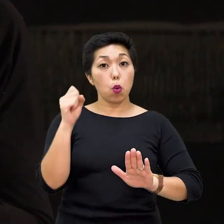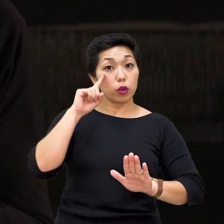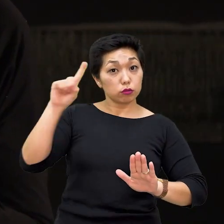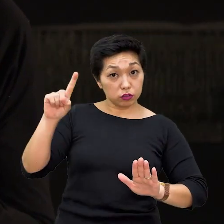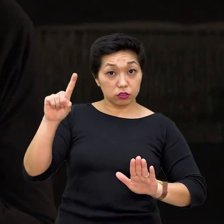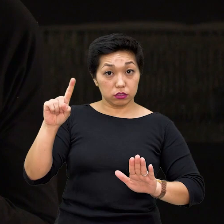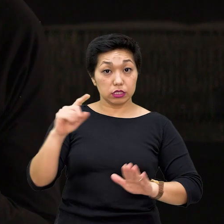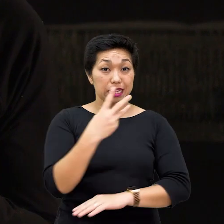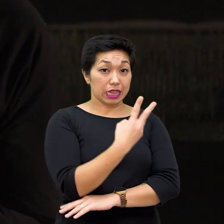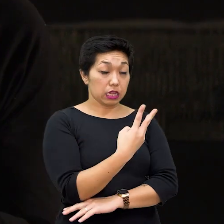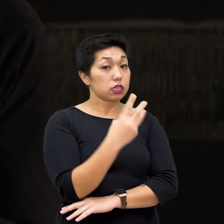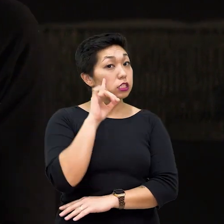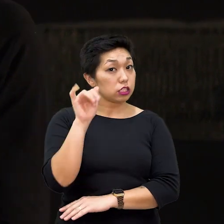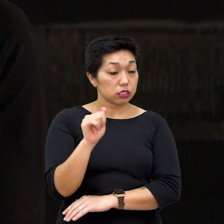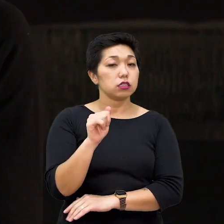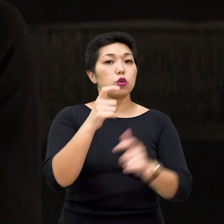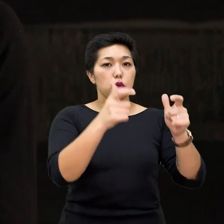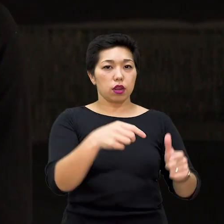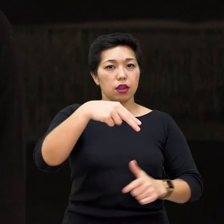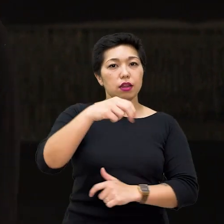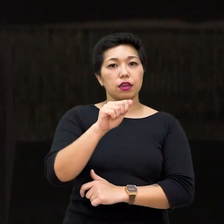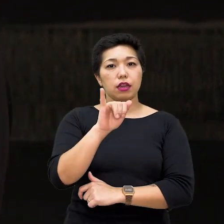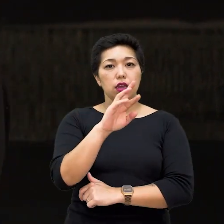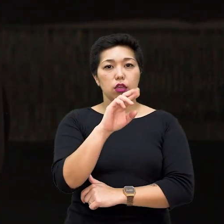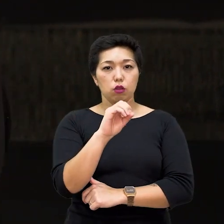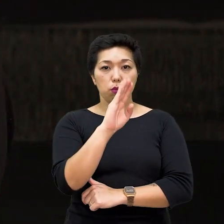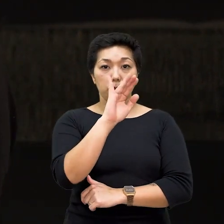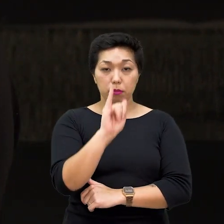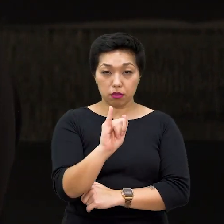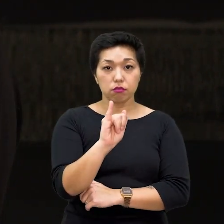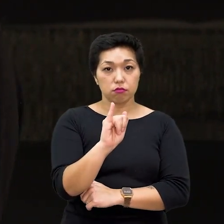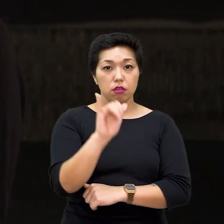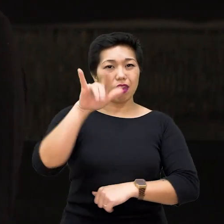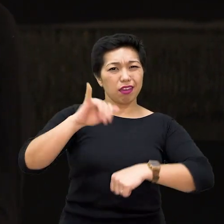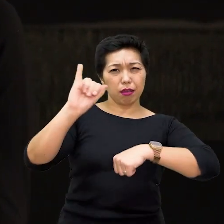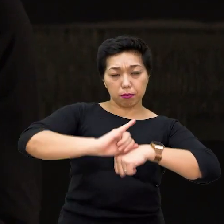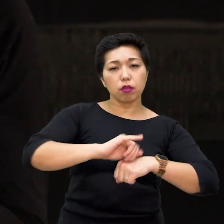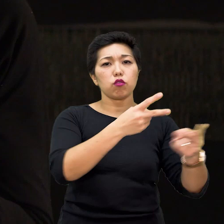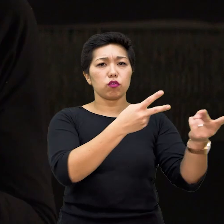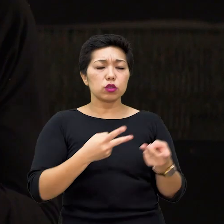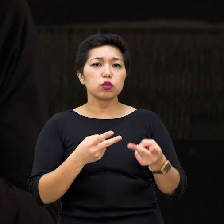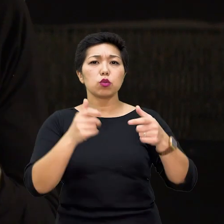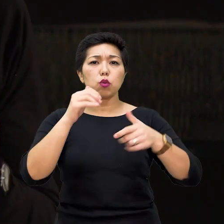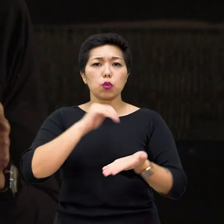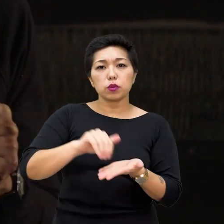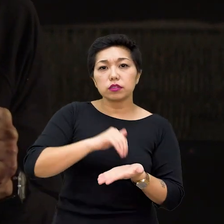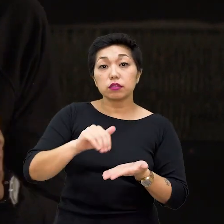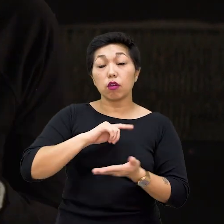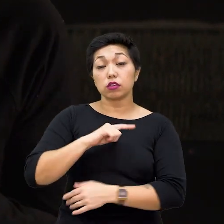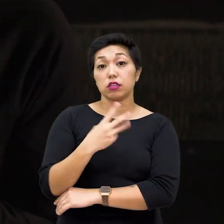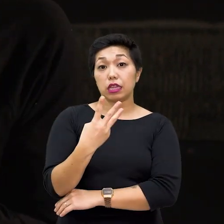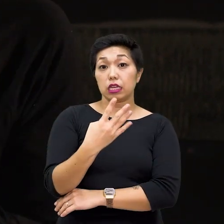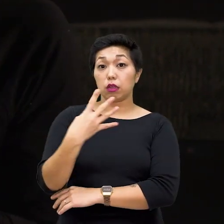em Nairobi, na capital, onde visitamos aquele escritório, onde